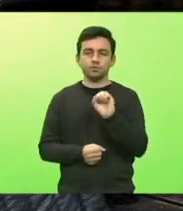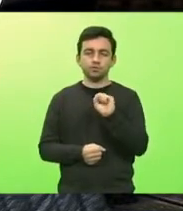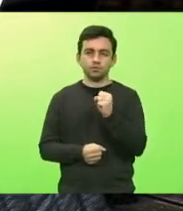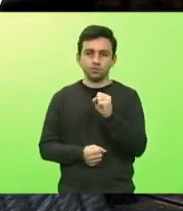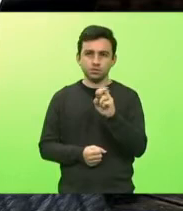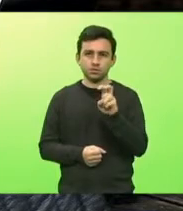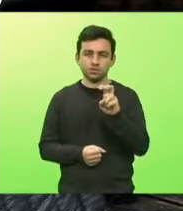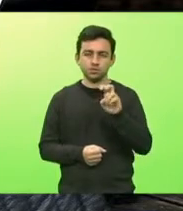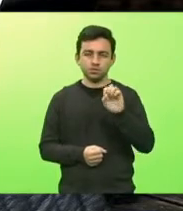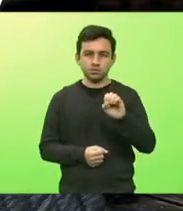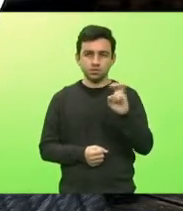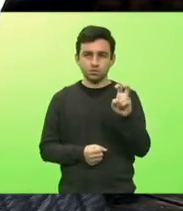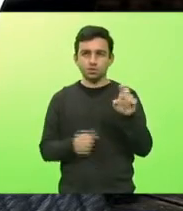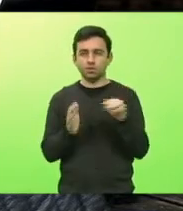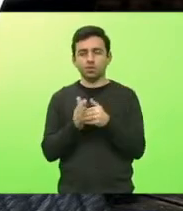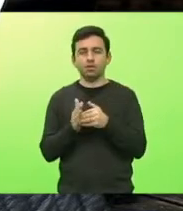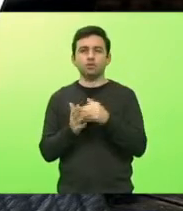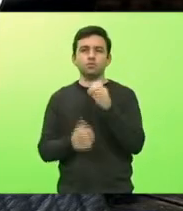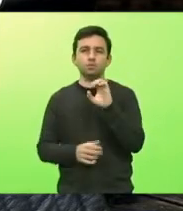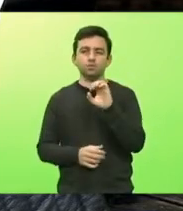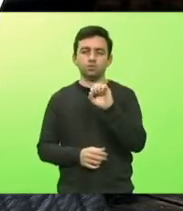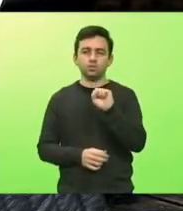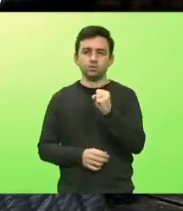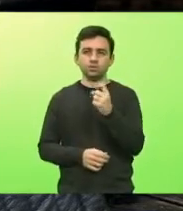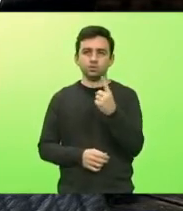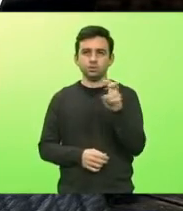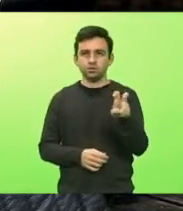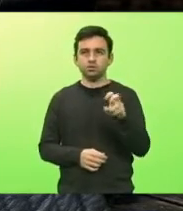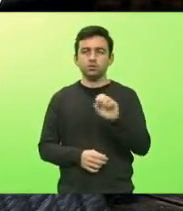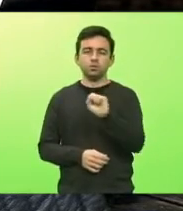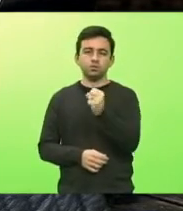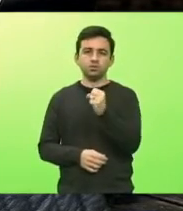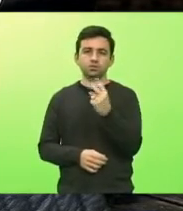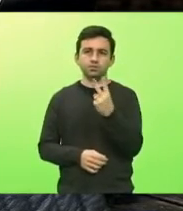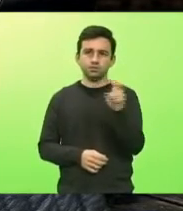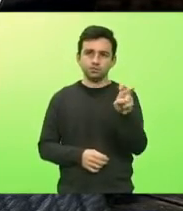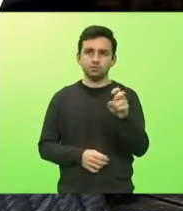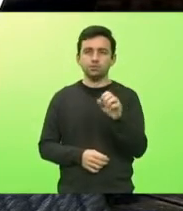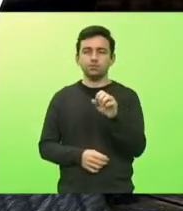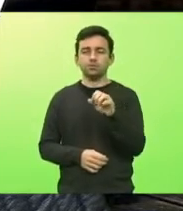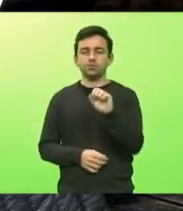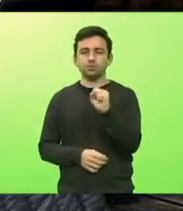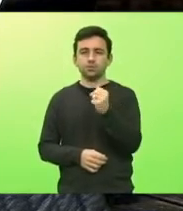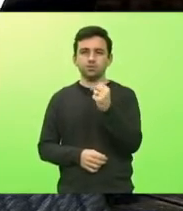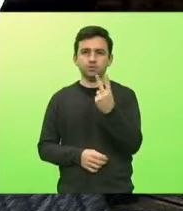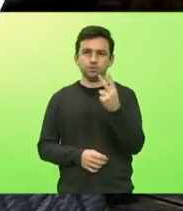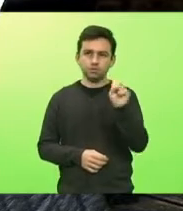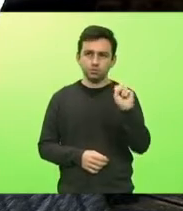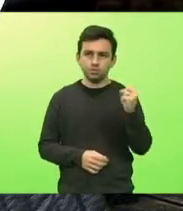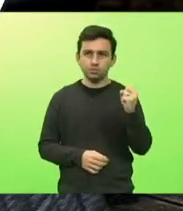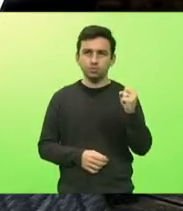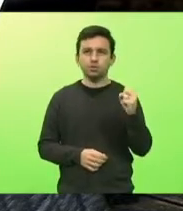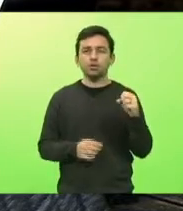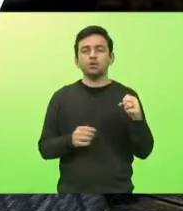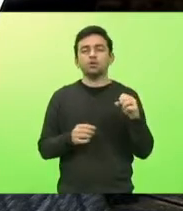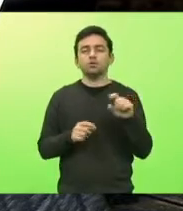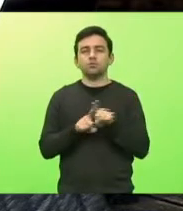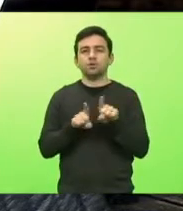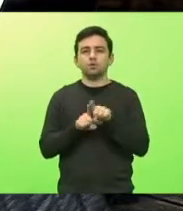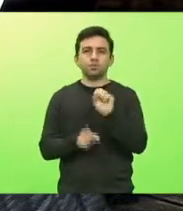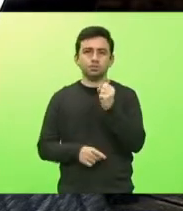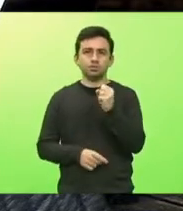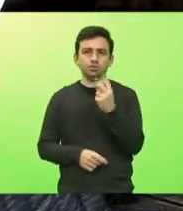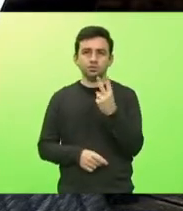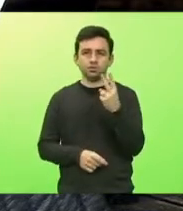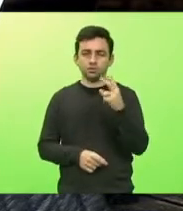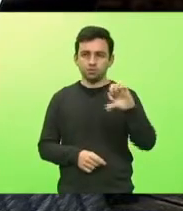817 a 822, 825, 828 e 829/2020 e comunicou que encaminhará